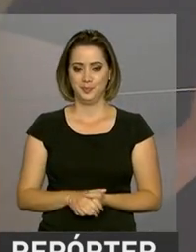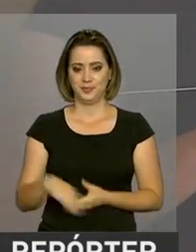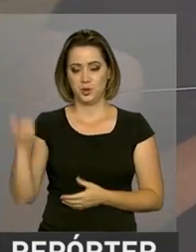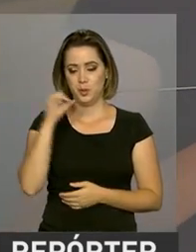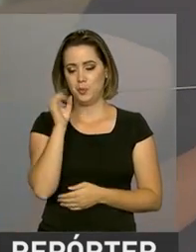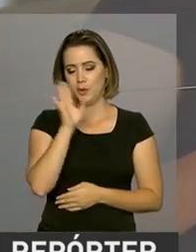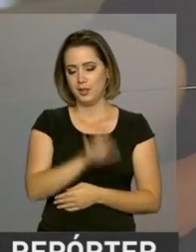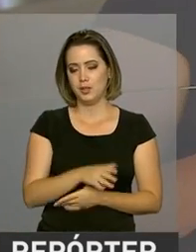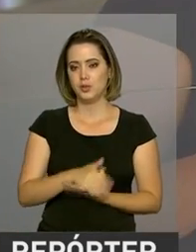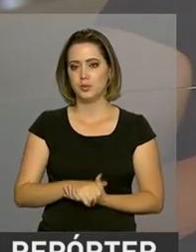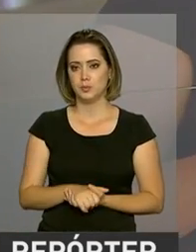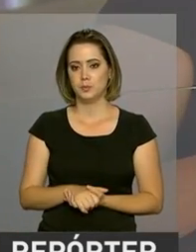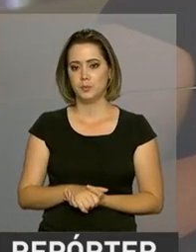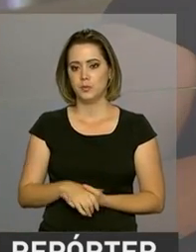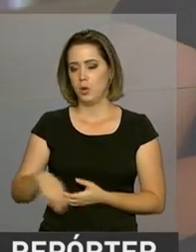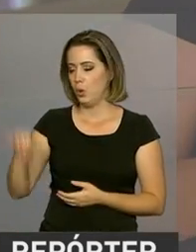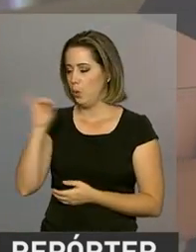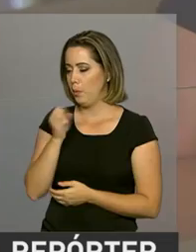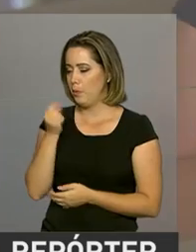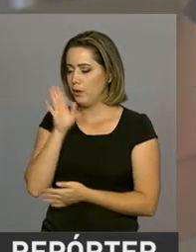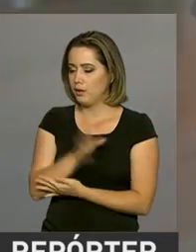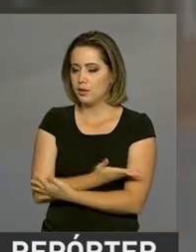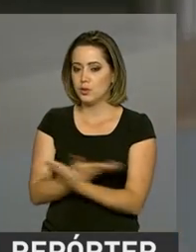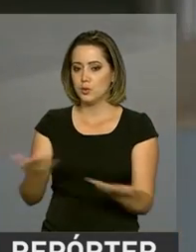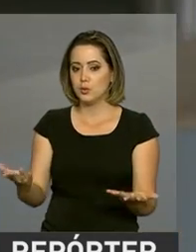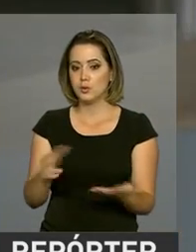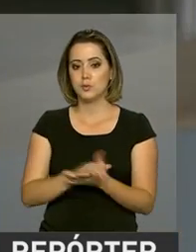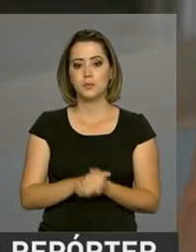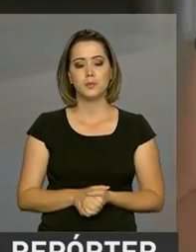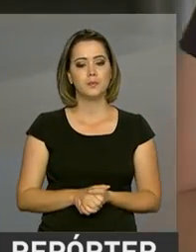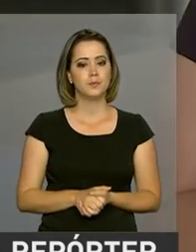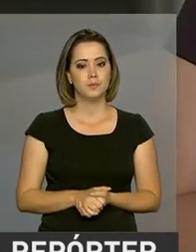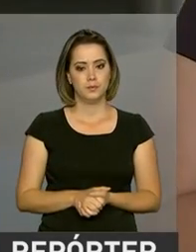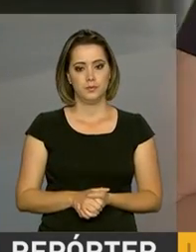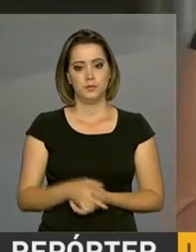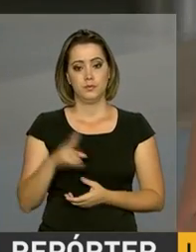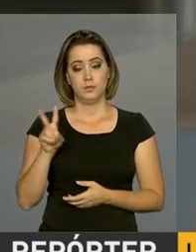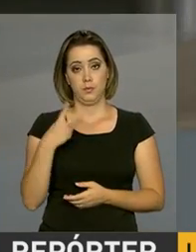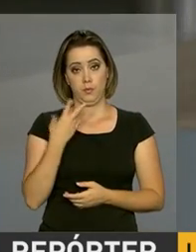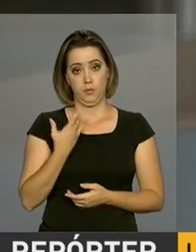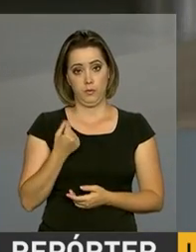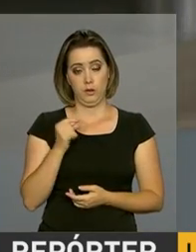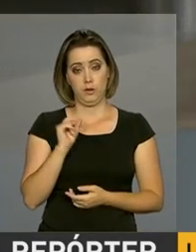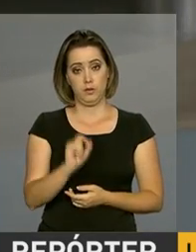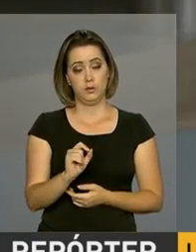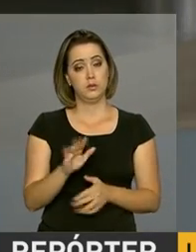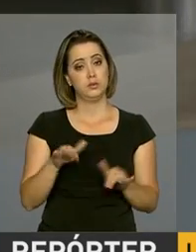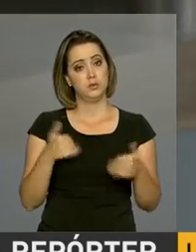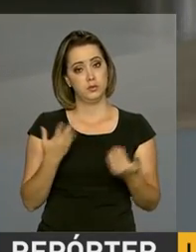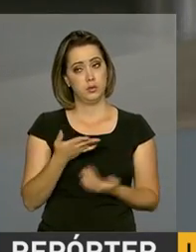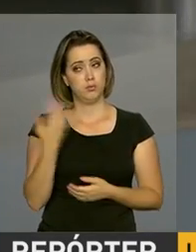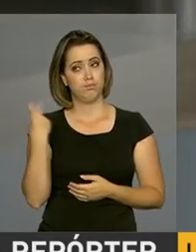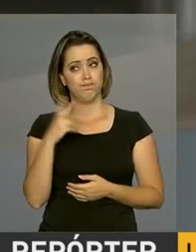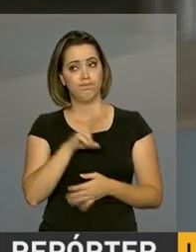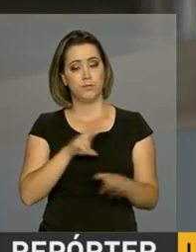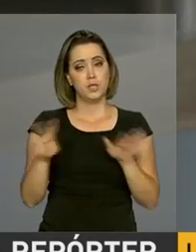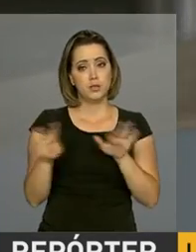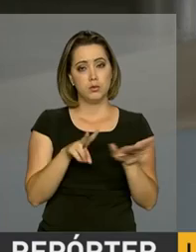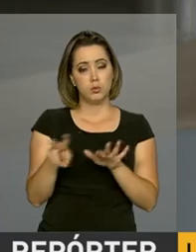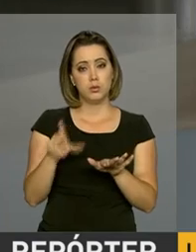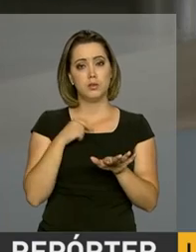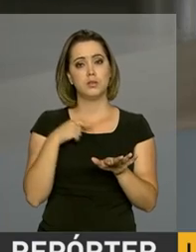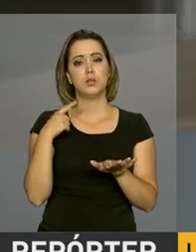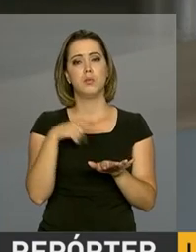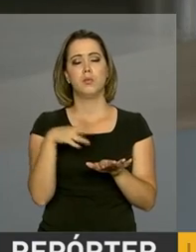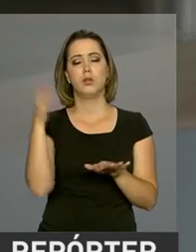Luana boa tarde outra vez Olá Roberto Boa tarde novamente Boa tarde também a todos que nos acompanham pois é semana de Março o